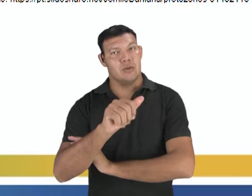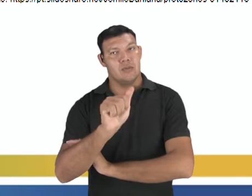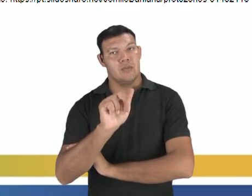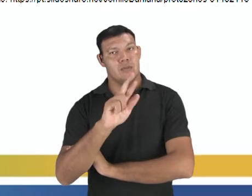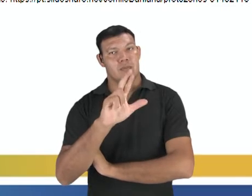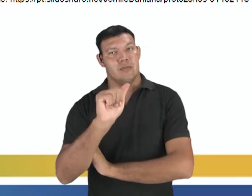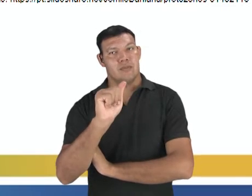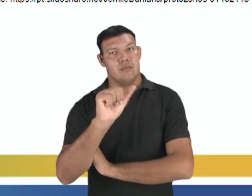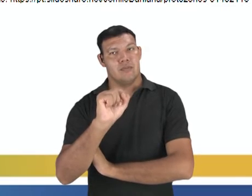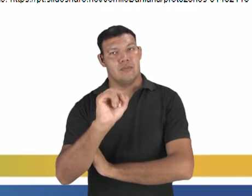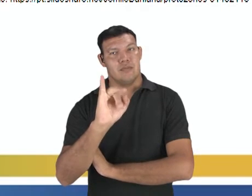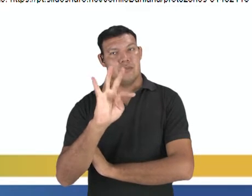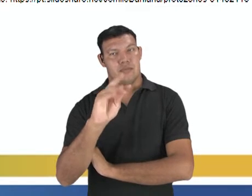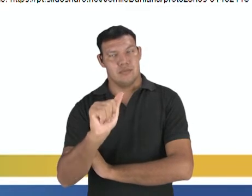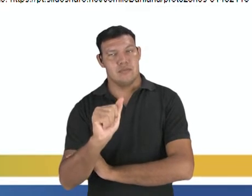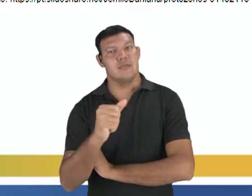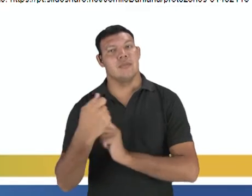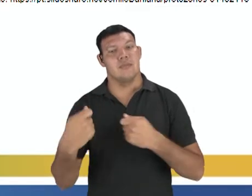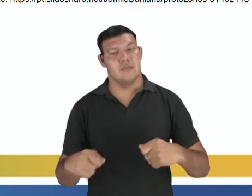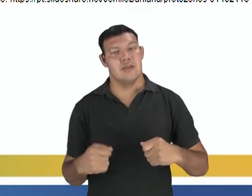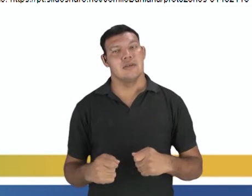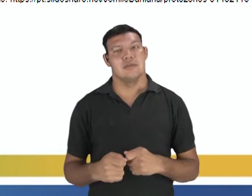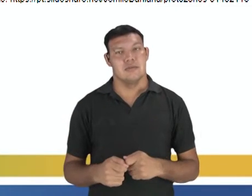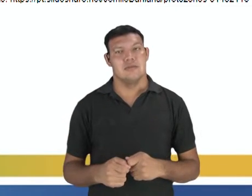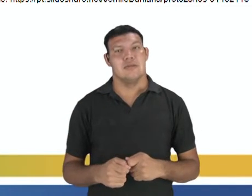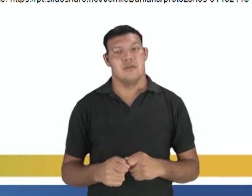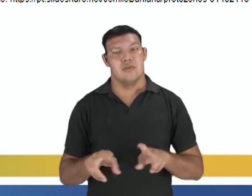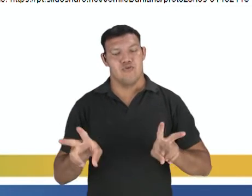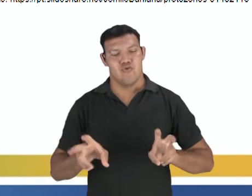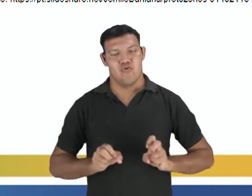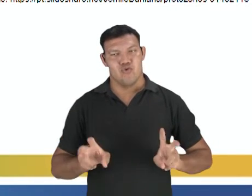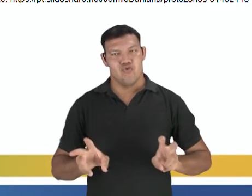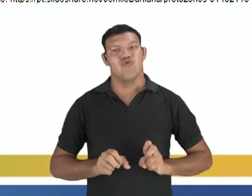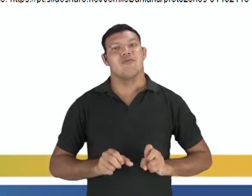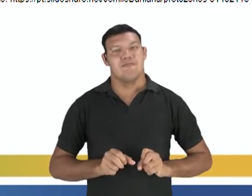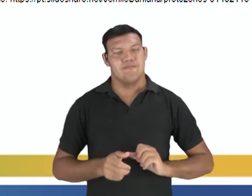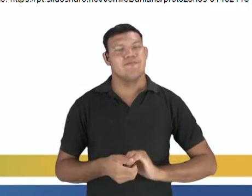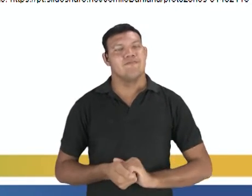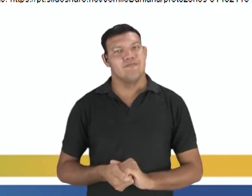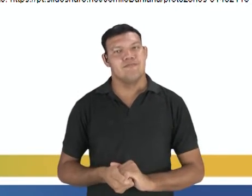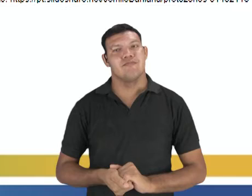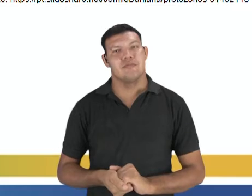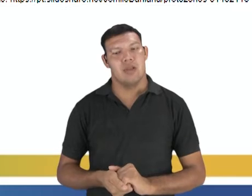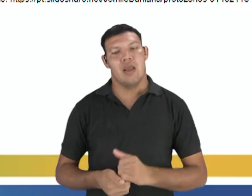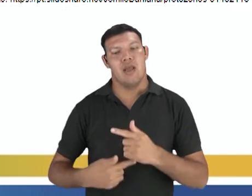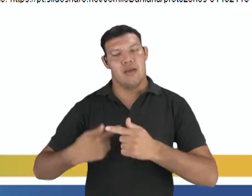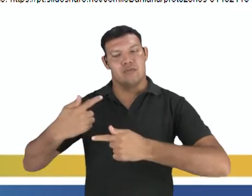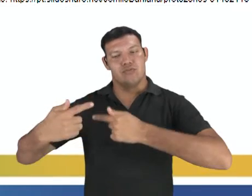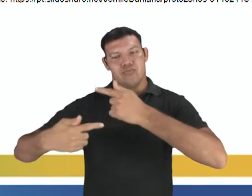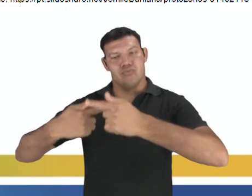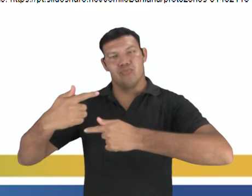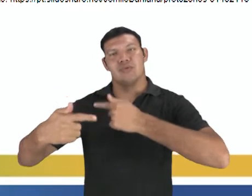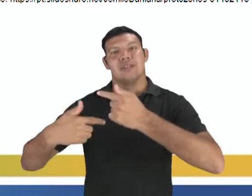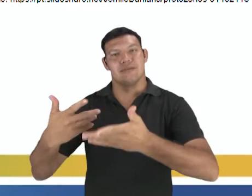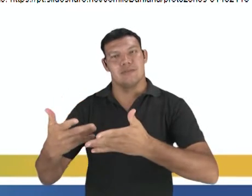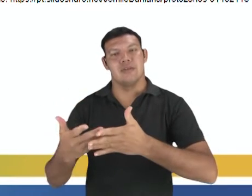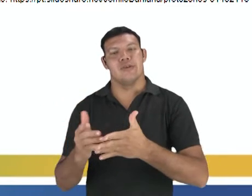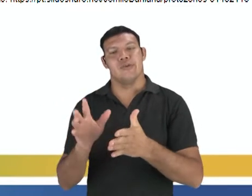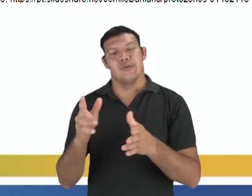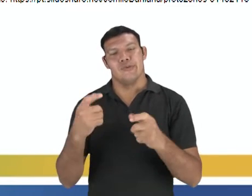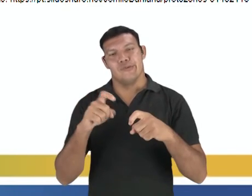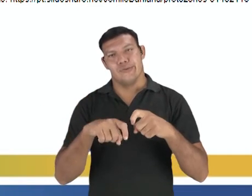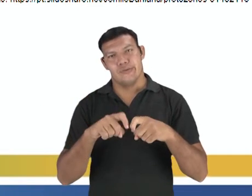hospedeiro para continuar existindo, para ter o seu metabolismo ativado e assim conseguir realizar todas as